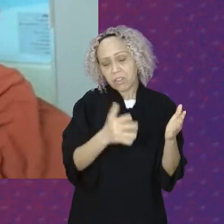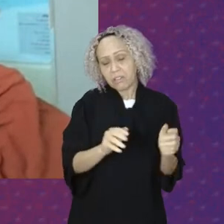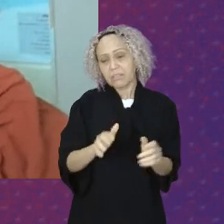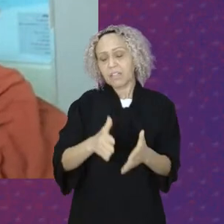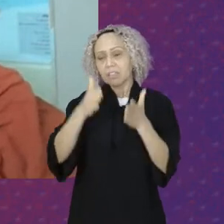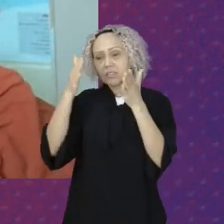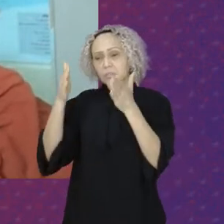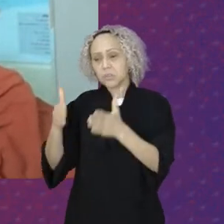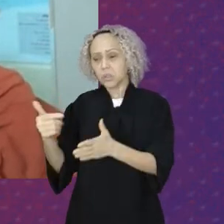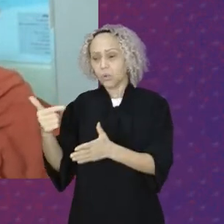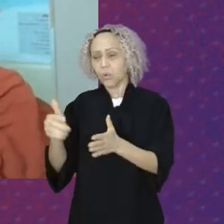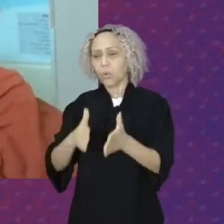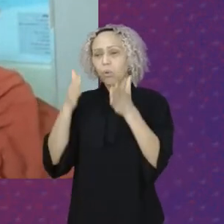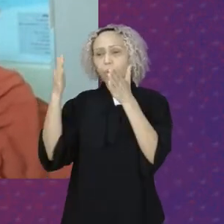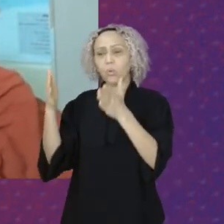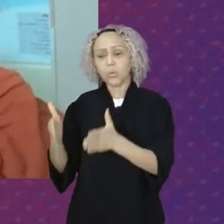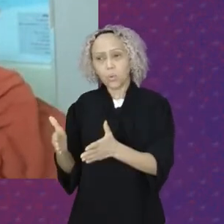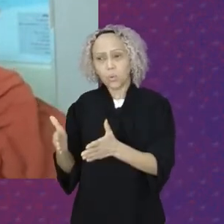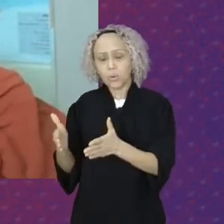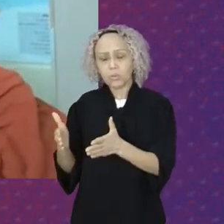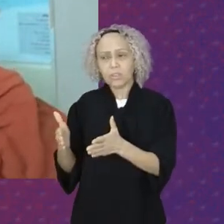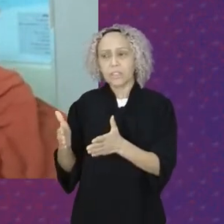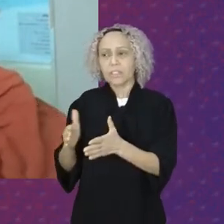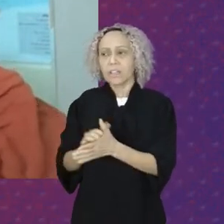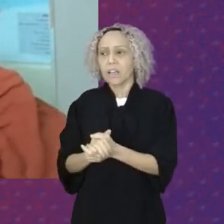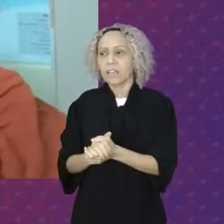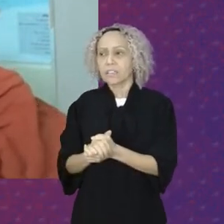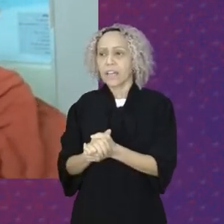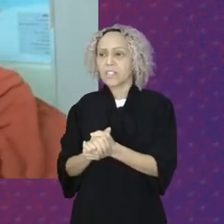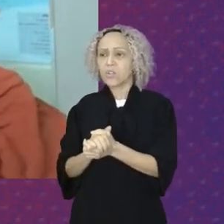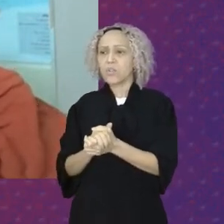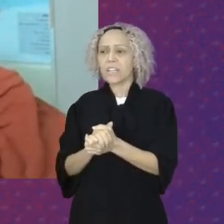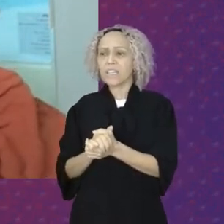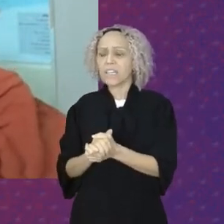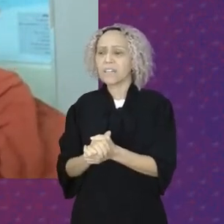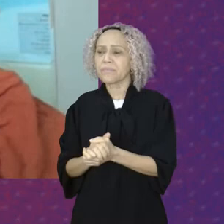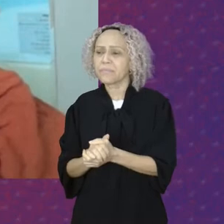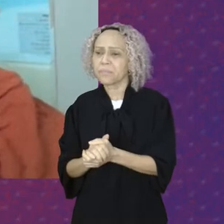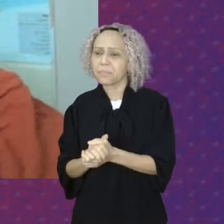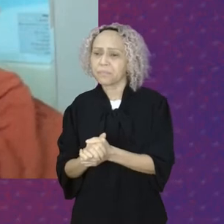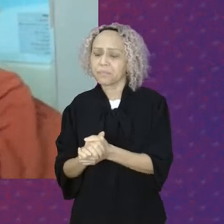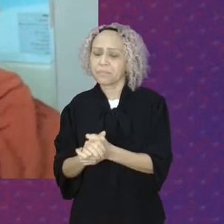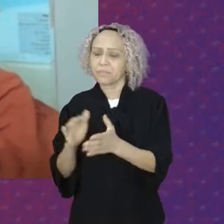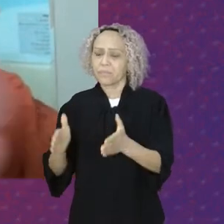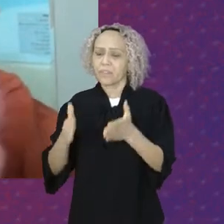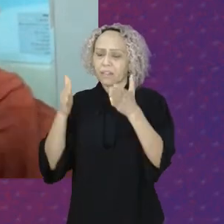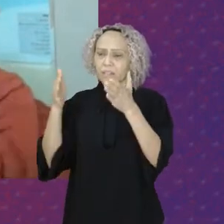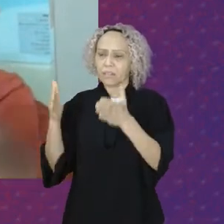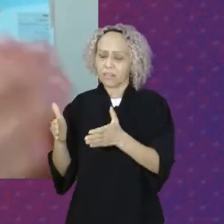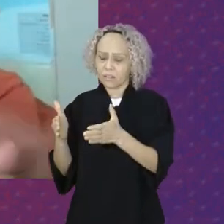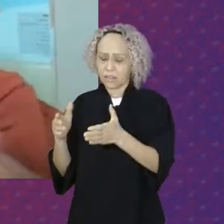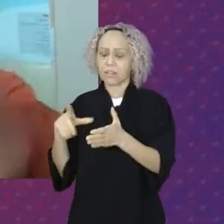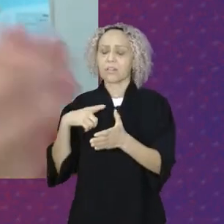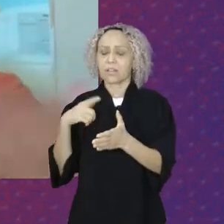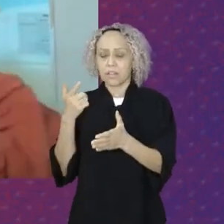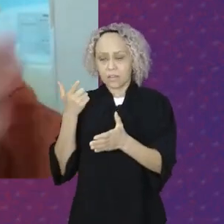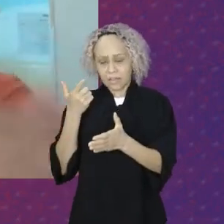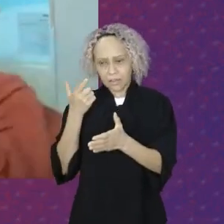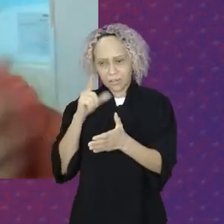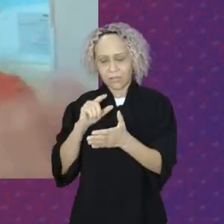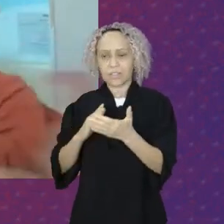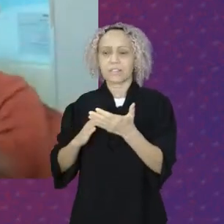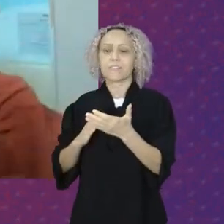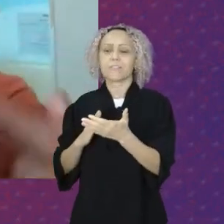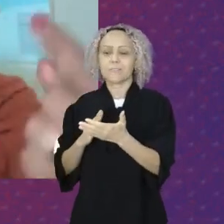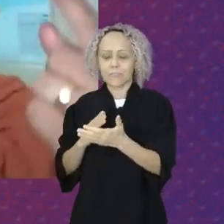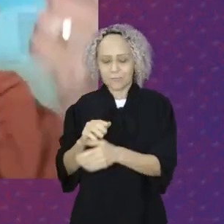a surpresa foi que a gente teve segundo turno aqui. No dia 2, já à tarde da noite, porque aqui a